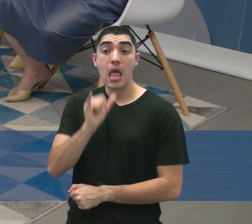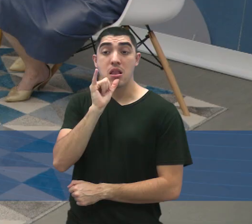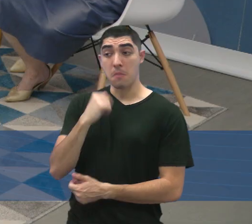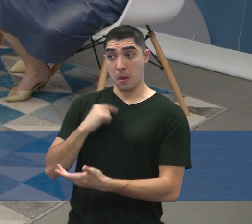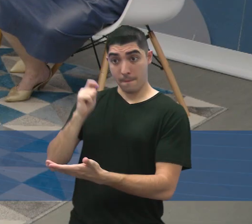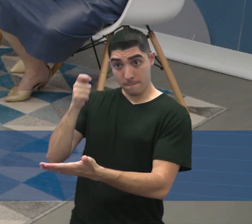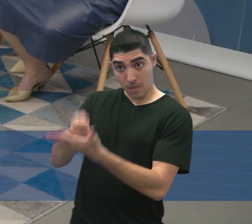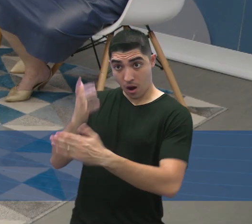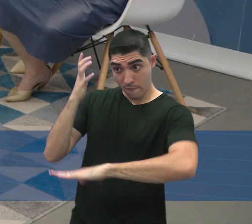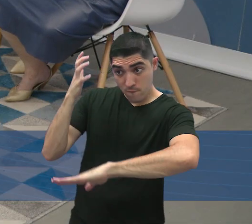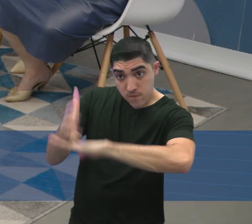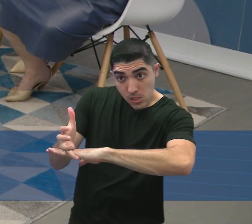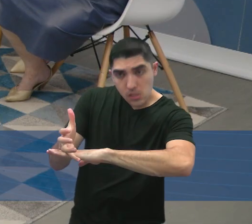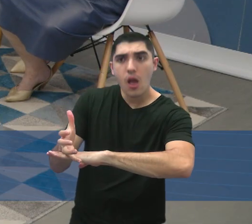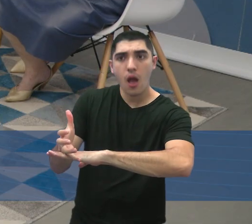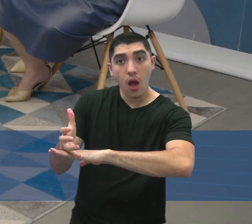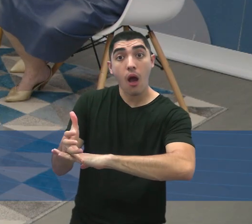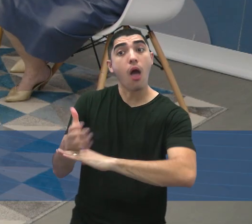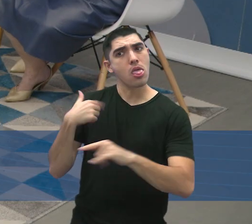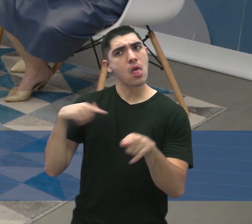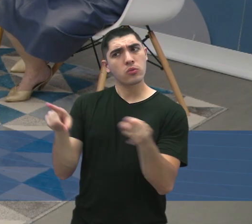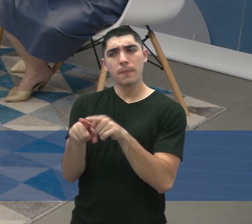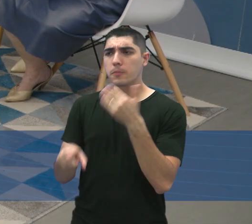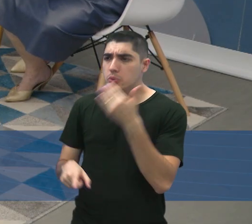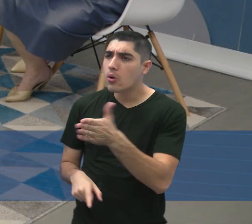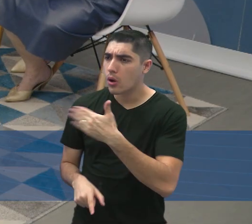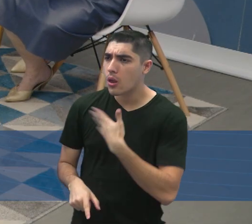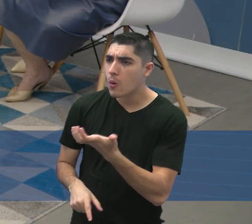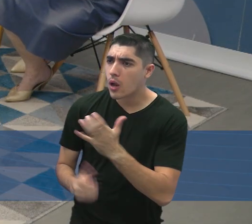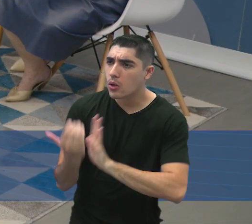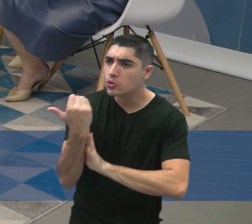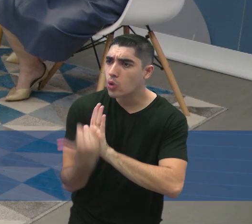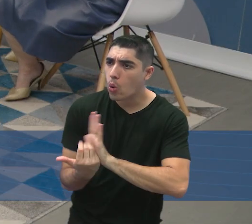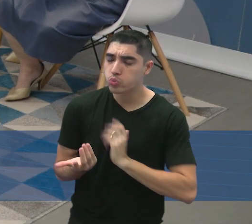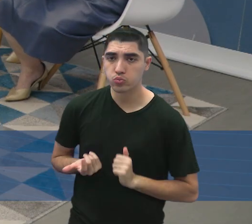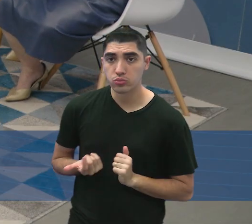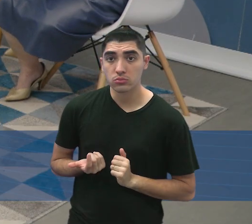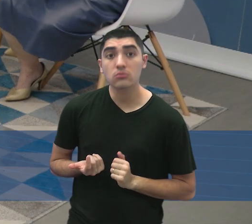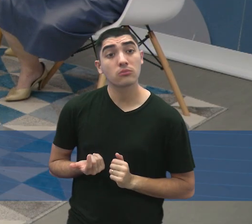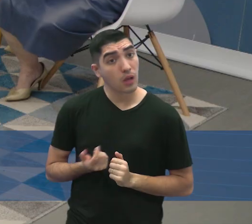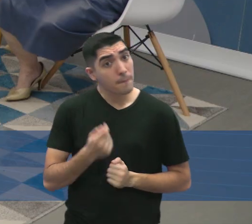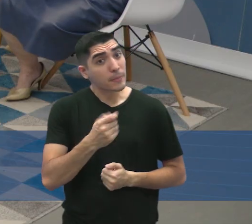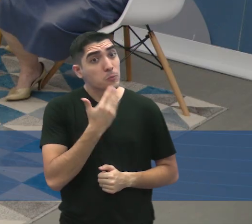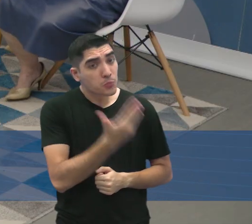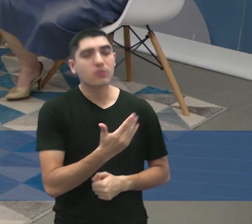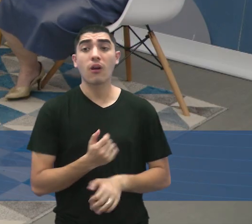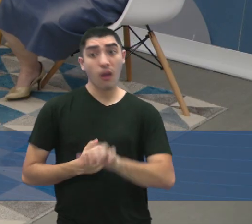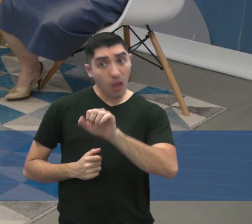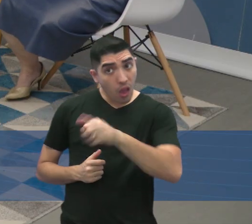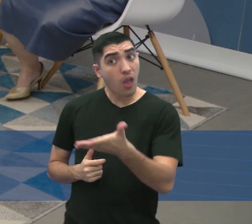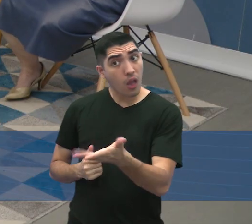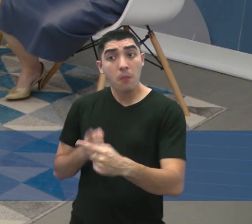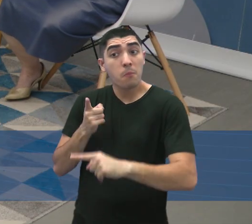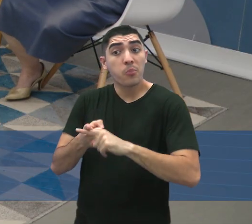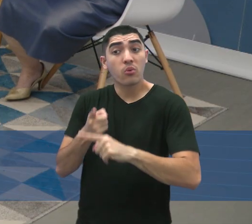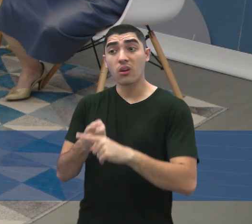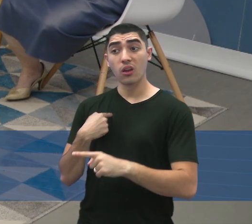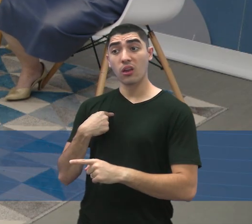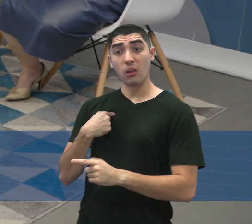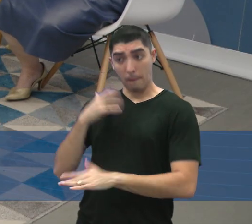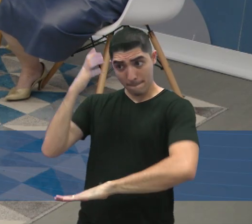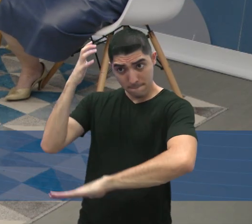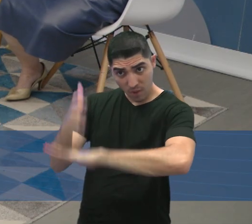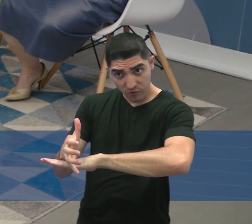for pagar à vista, eu também tenho que exigir o desconto. Tem que chorar o desconto, né, gente? Porque senão eu estou ali pagando uns juros que eu